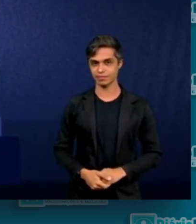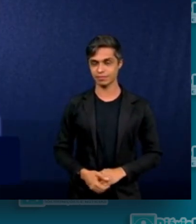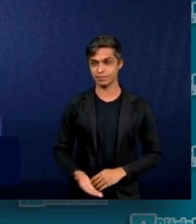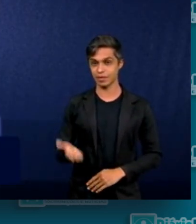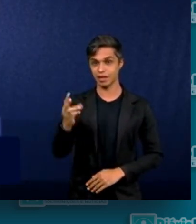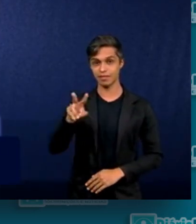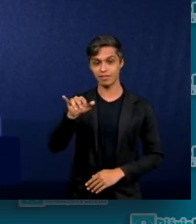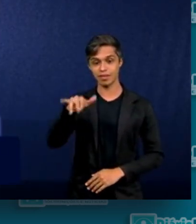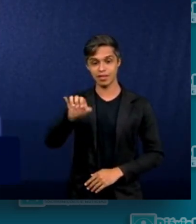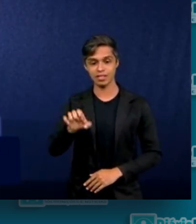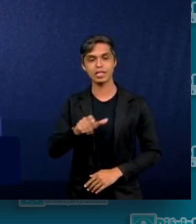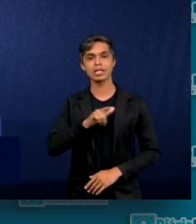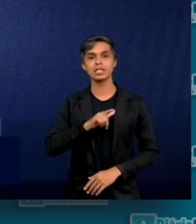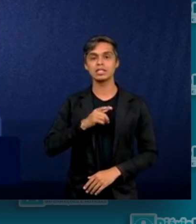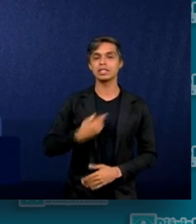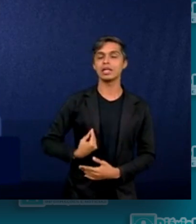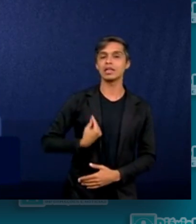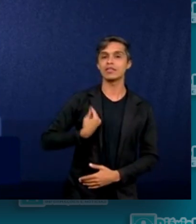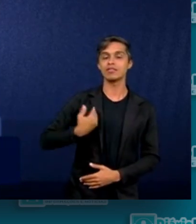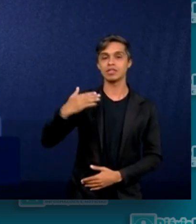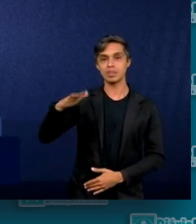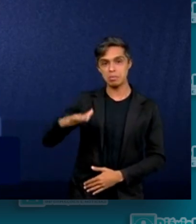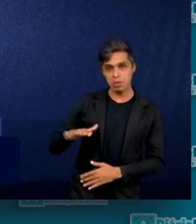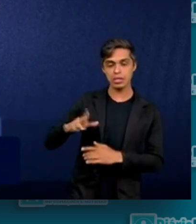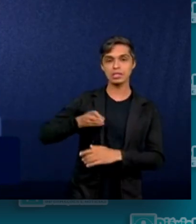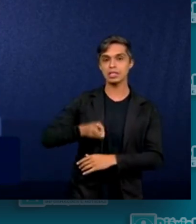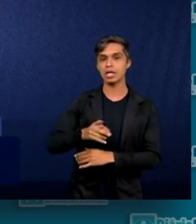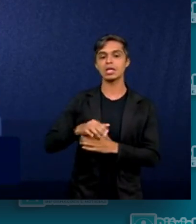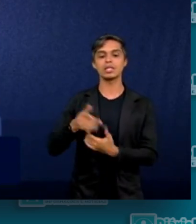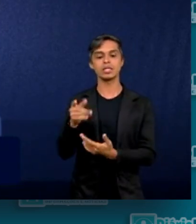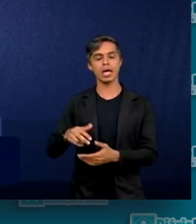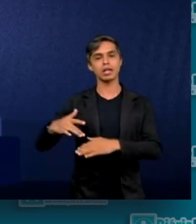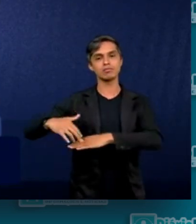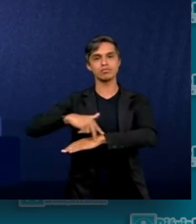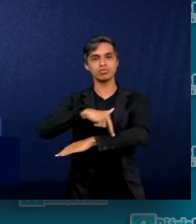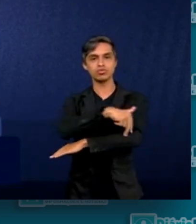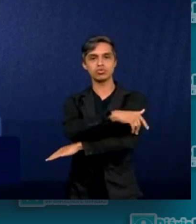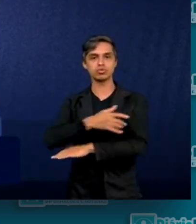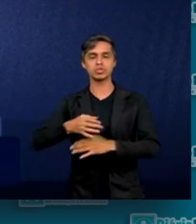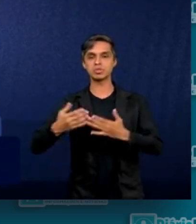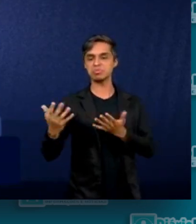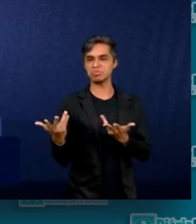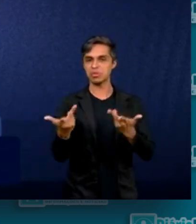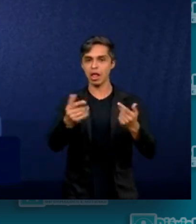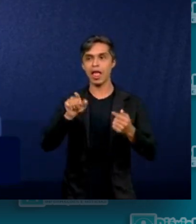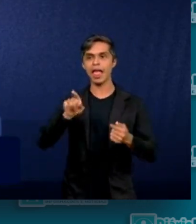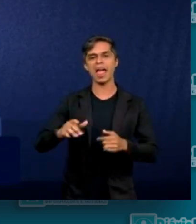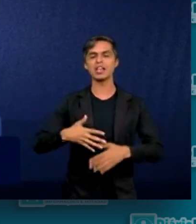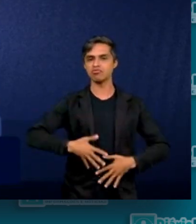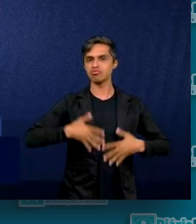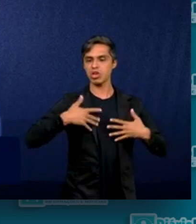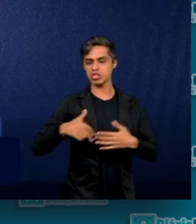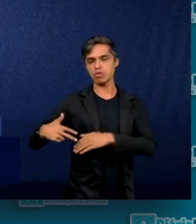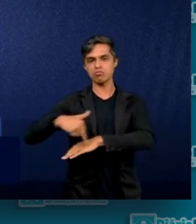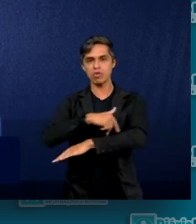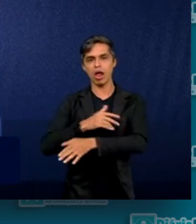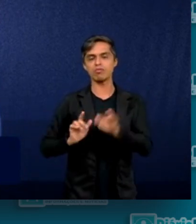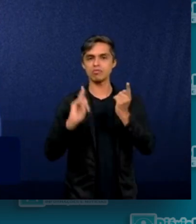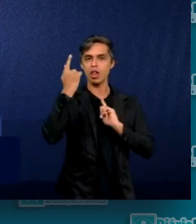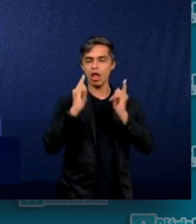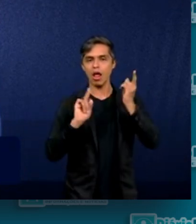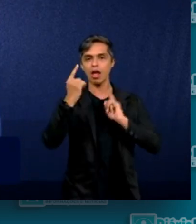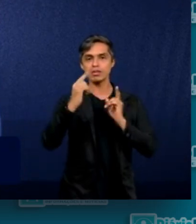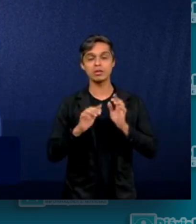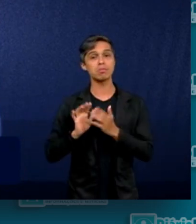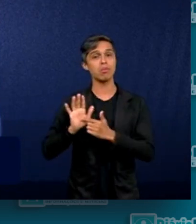Viviane nasceu com o nanismo e desfila pela Viradouro. Ela se orgulha de ser passista e de mostrar ao mundo